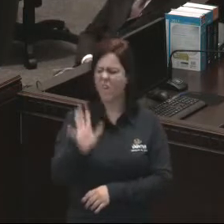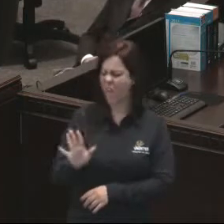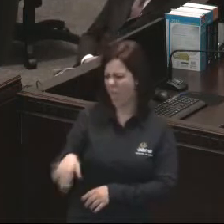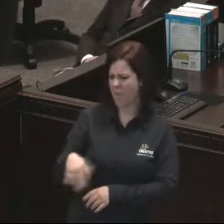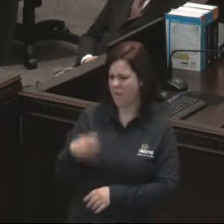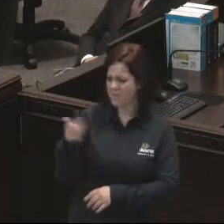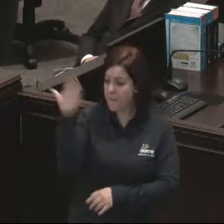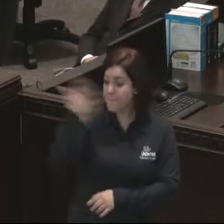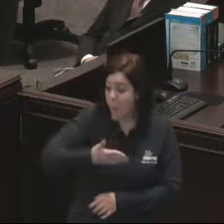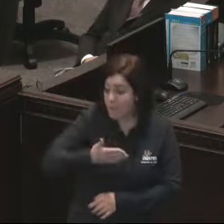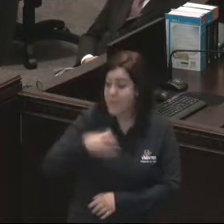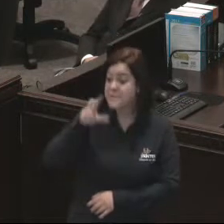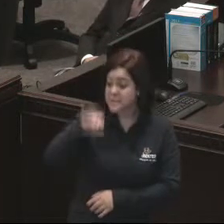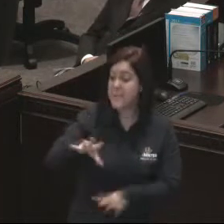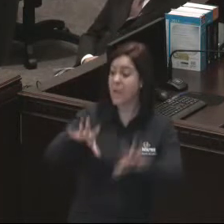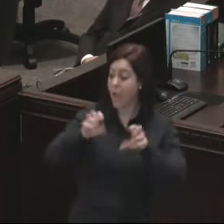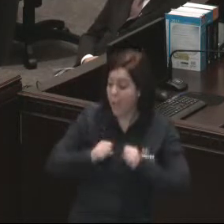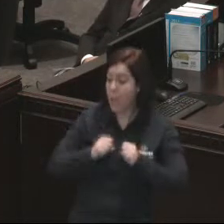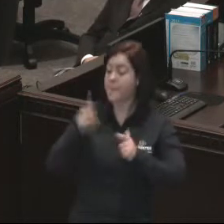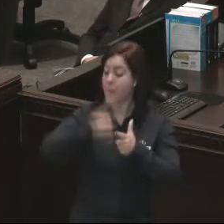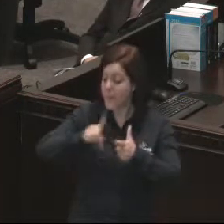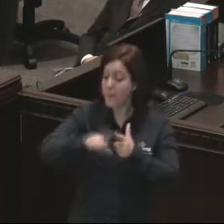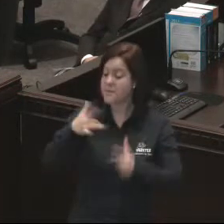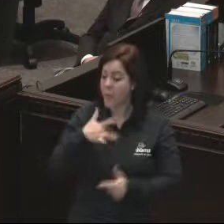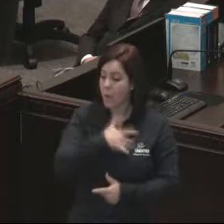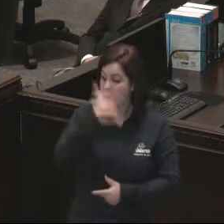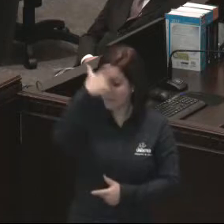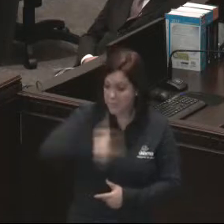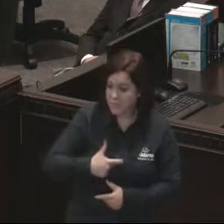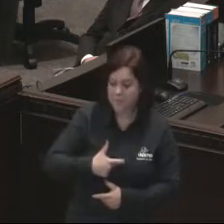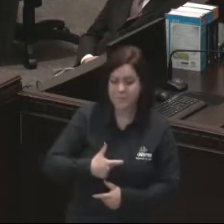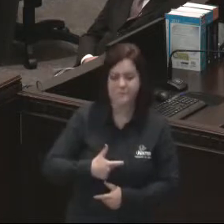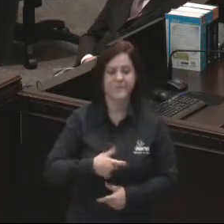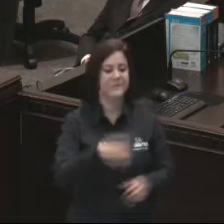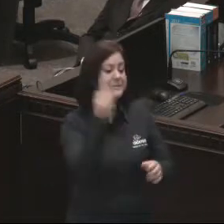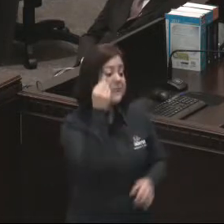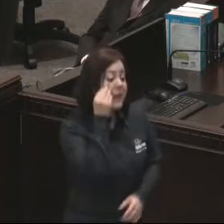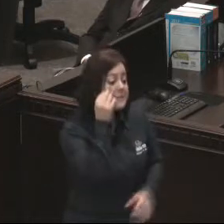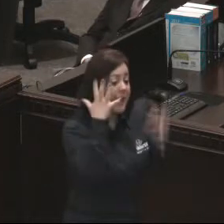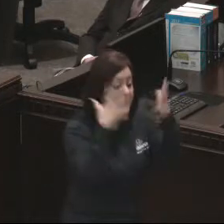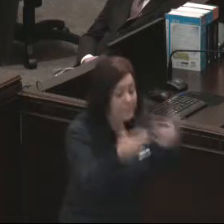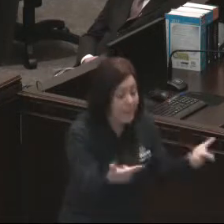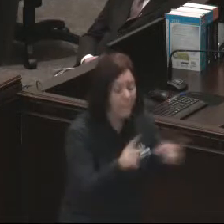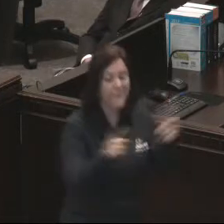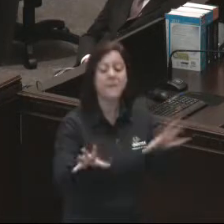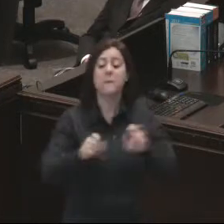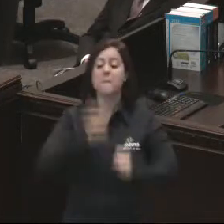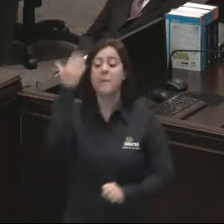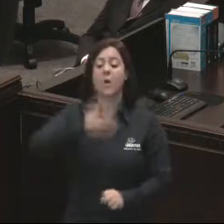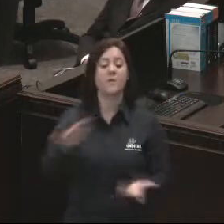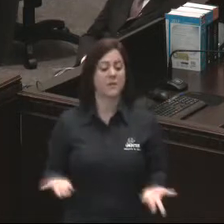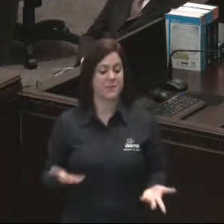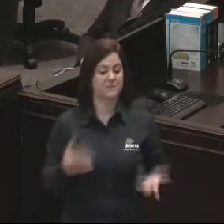vocês provem que isso causa problema no homem. Então, a gente faz isso em animal. O sistema nervoso